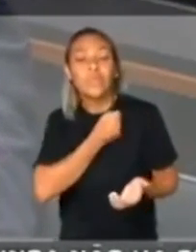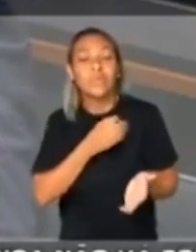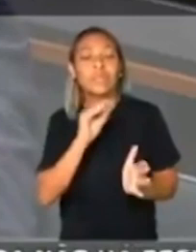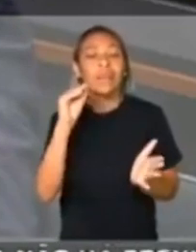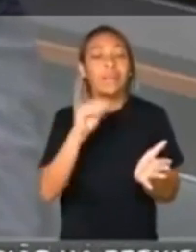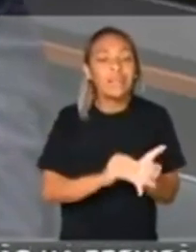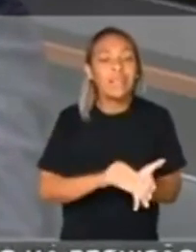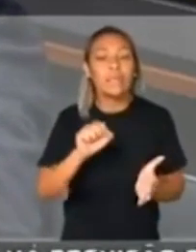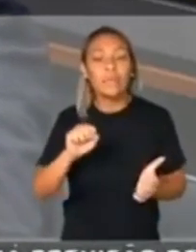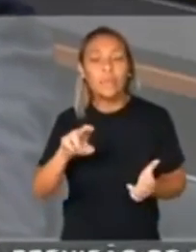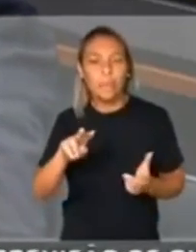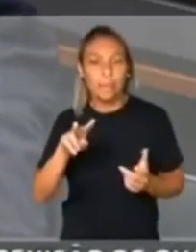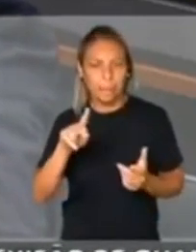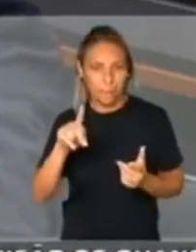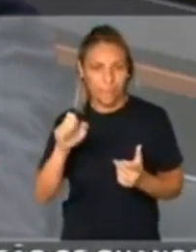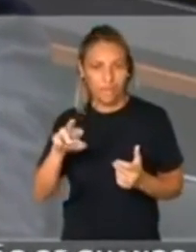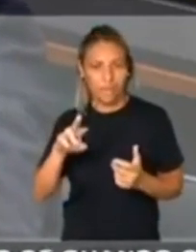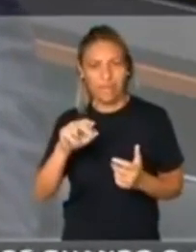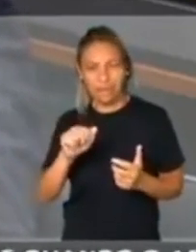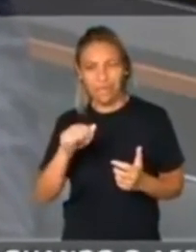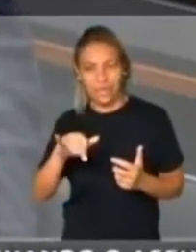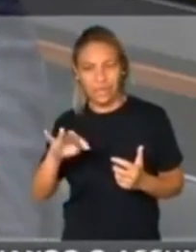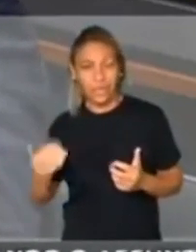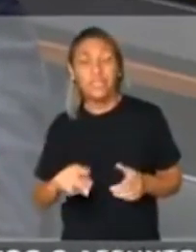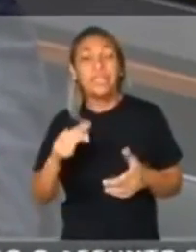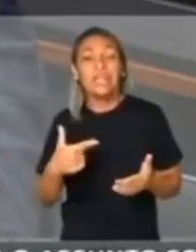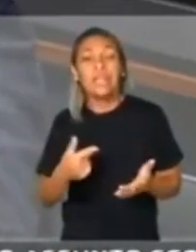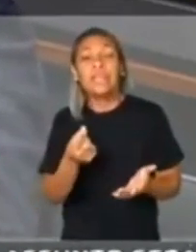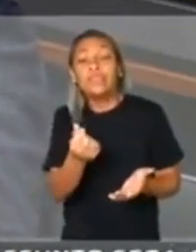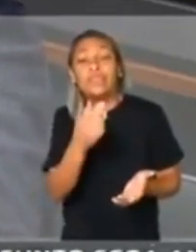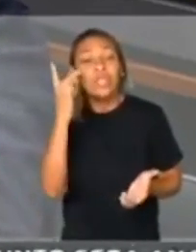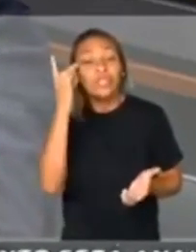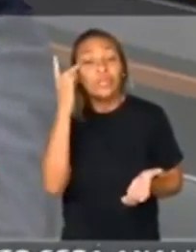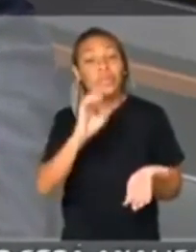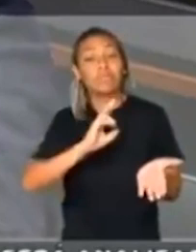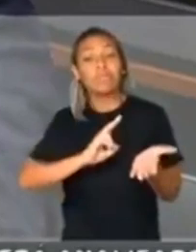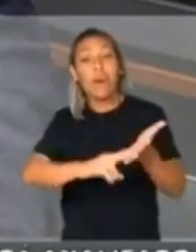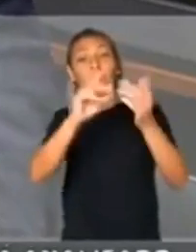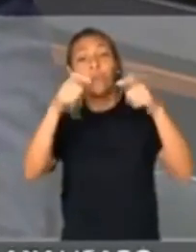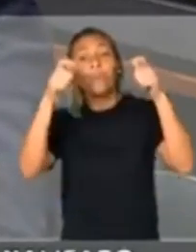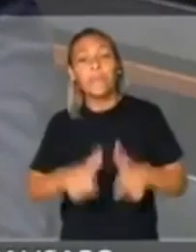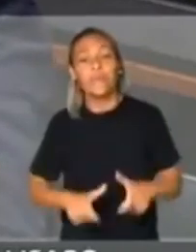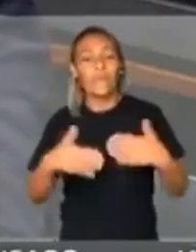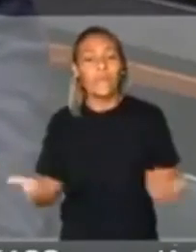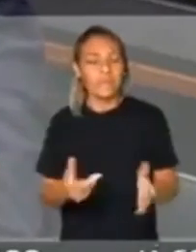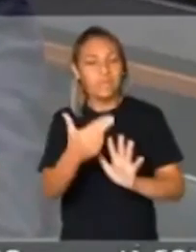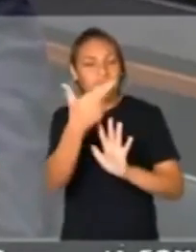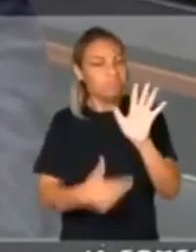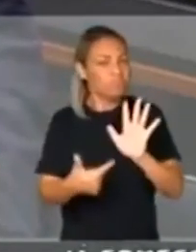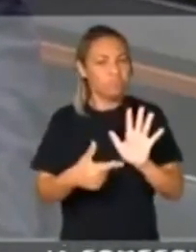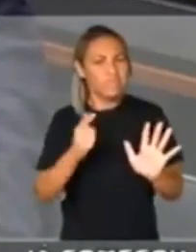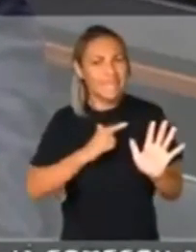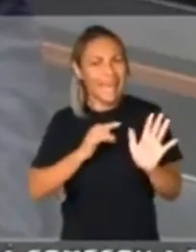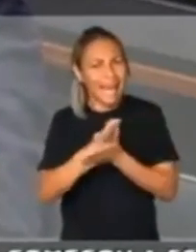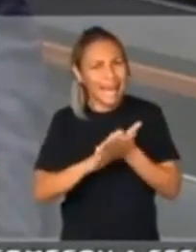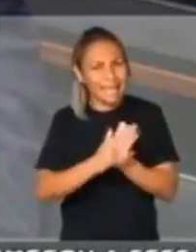foi esse superávit, né? Afinal, se não houve déficit, para onde é que o governo Dilma enviou esse dinheiro de superávit, né? Que não foi demonstrado no relatório em nenhum